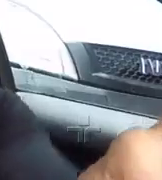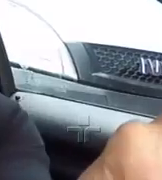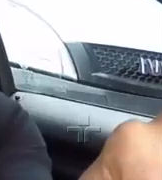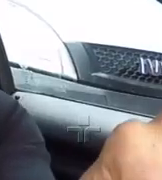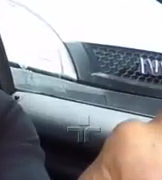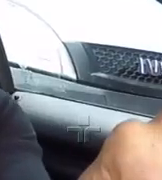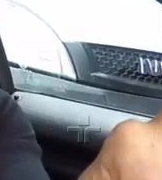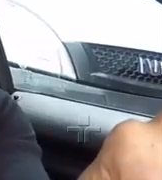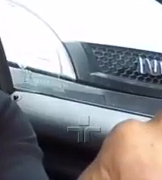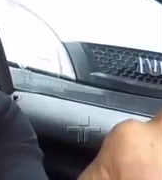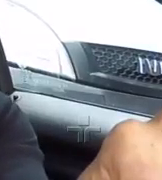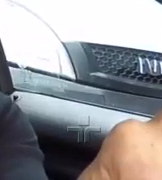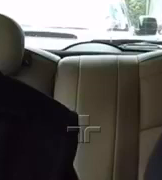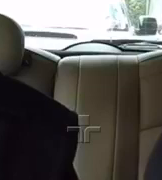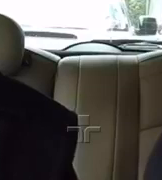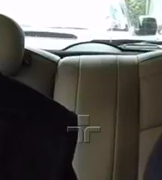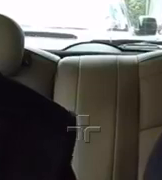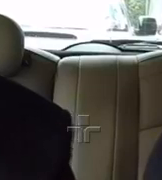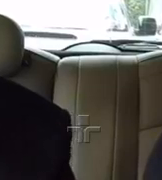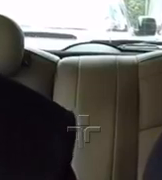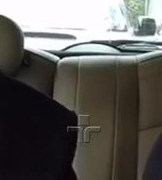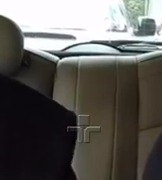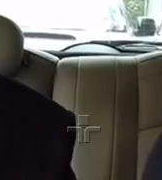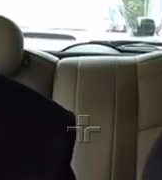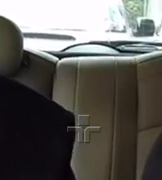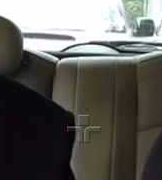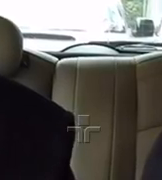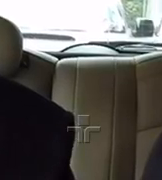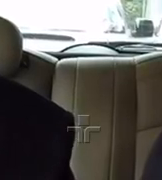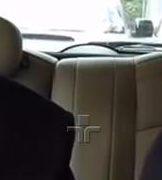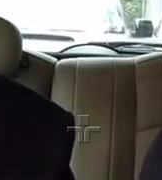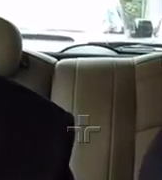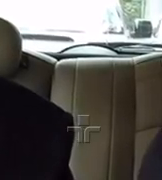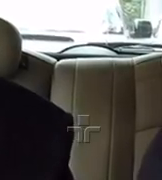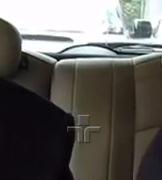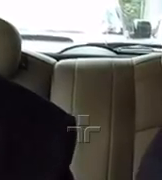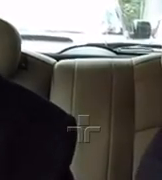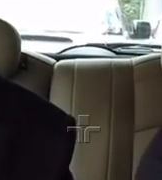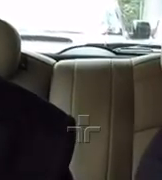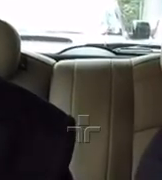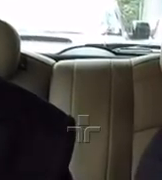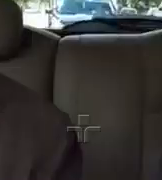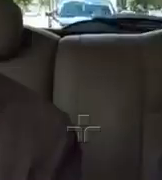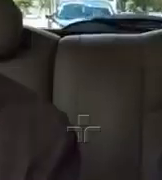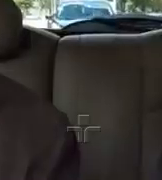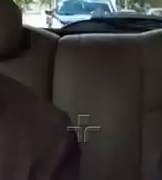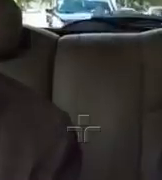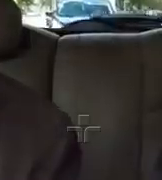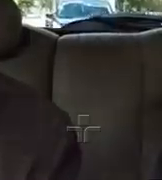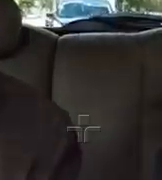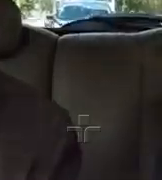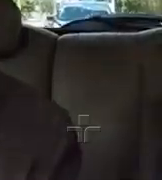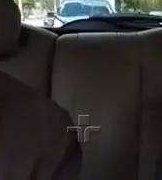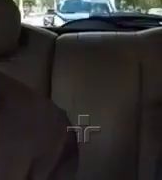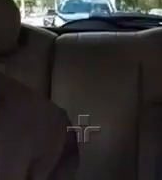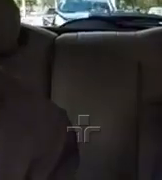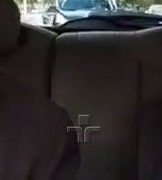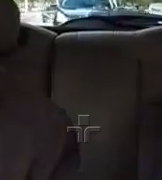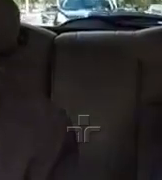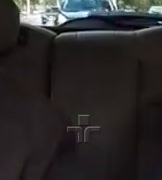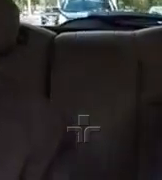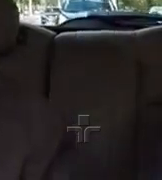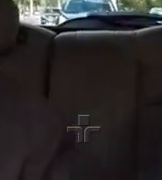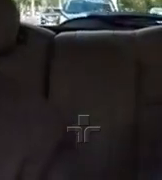Nós estamos retrocedendo, Condé? Eu não acho que a gente está retrocedendo, não. Eu acho que a gente sempre foi meio ruim mesmo. O humor é